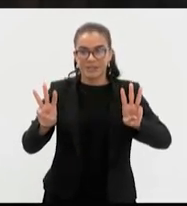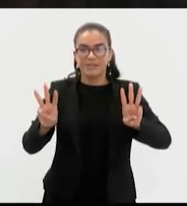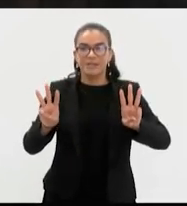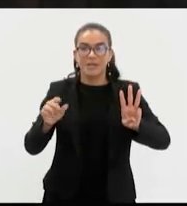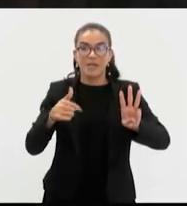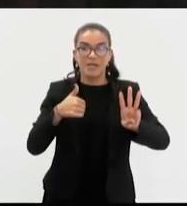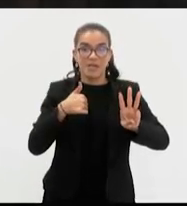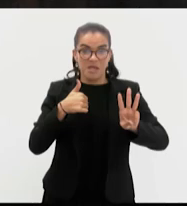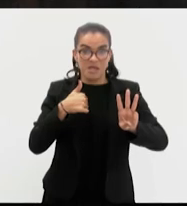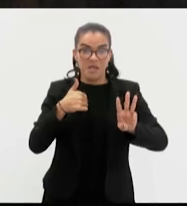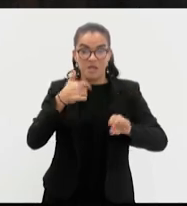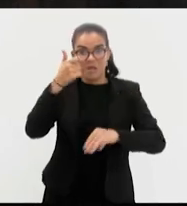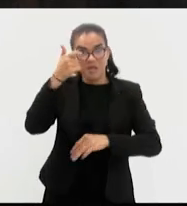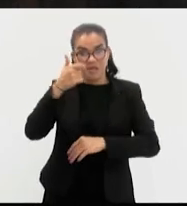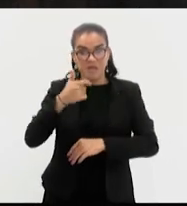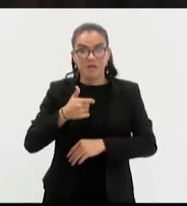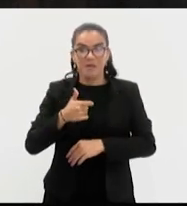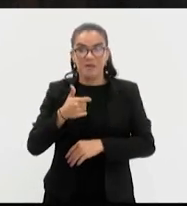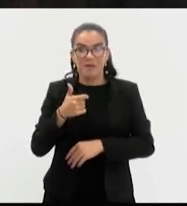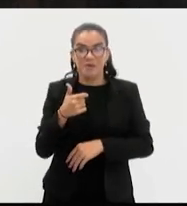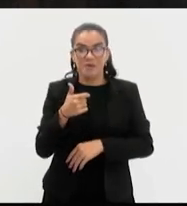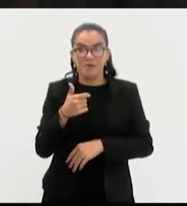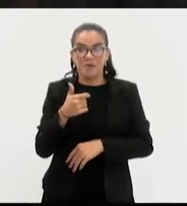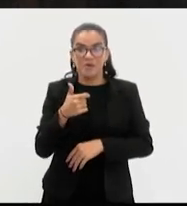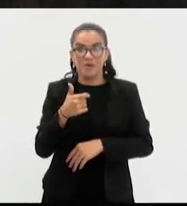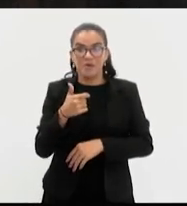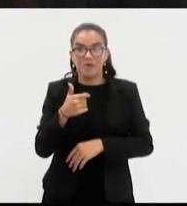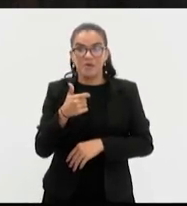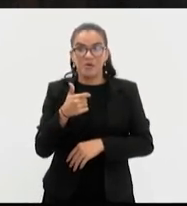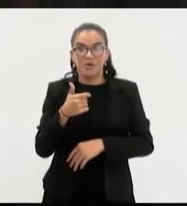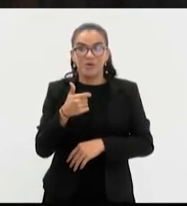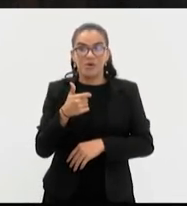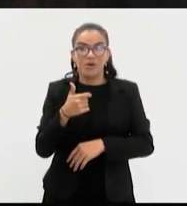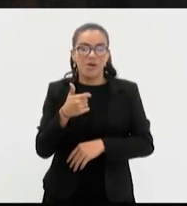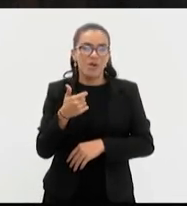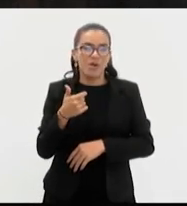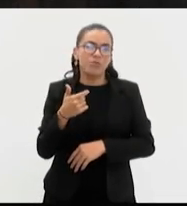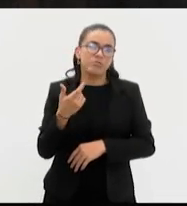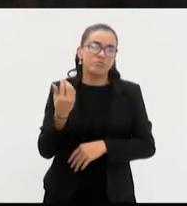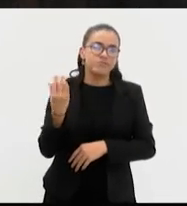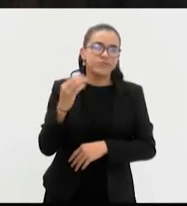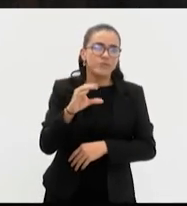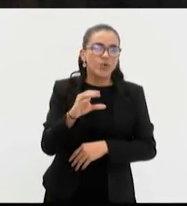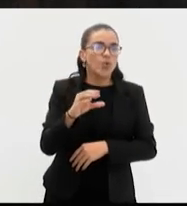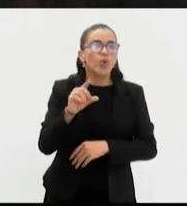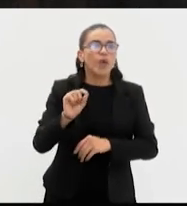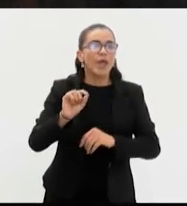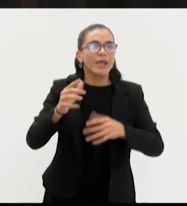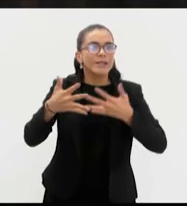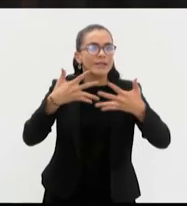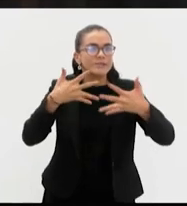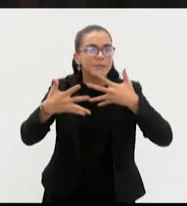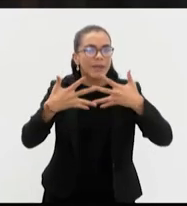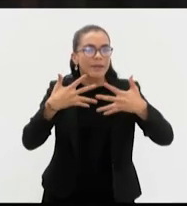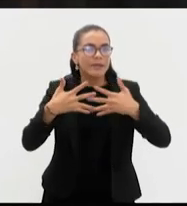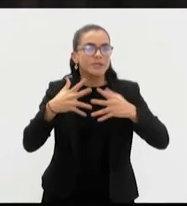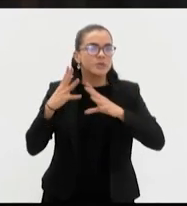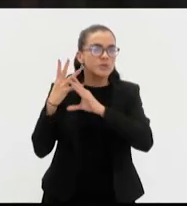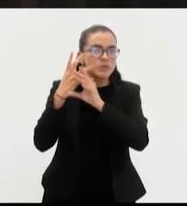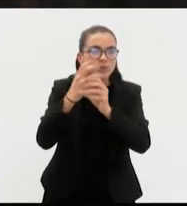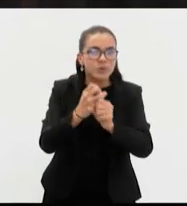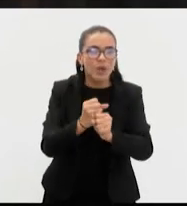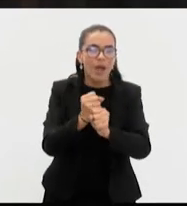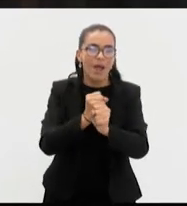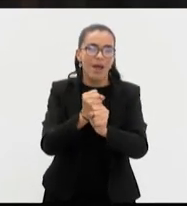de contas do ano de 23 início do ano eu prestei